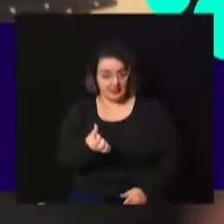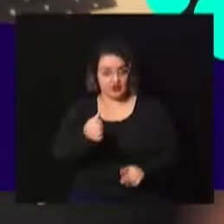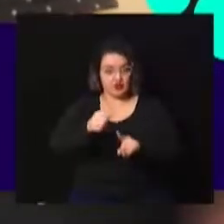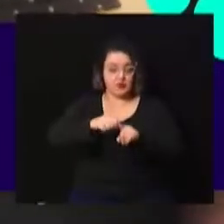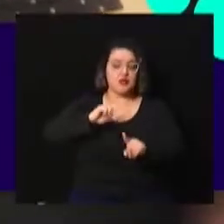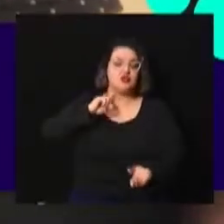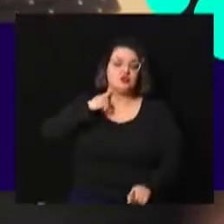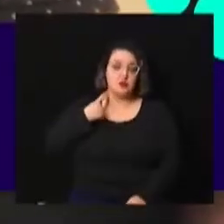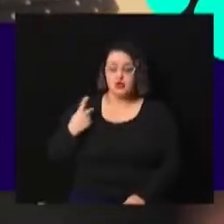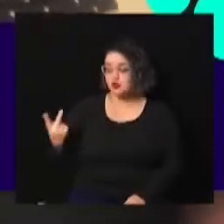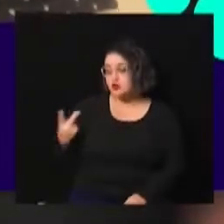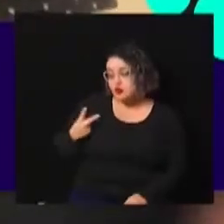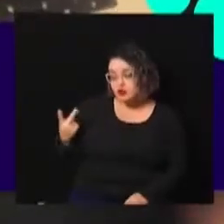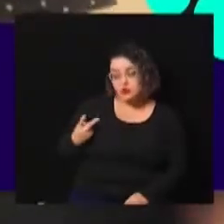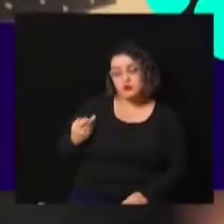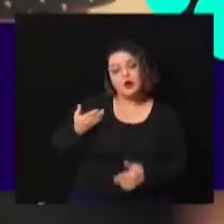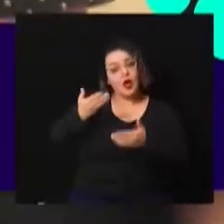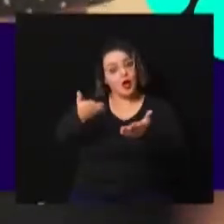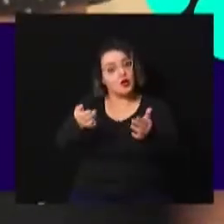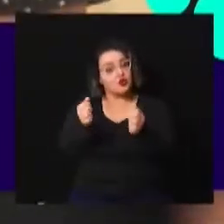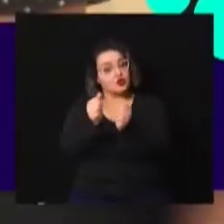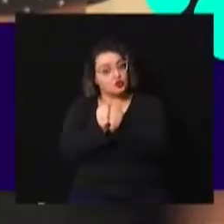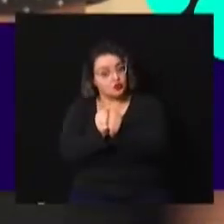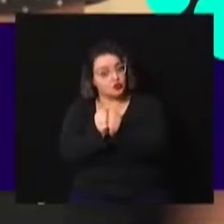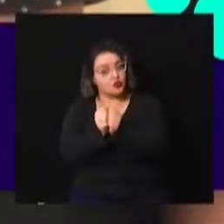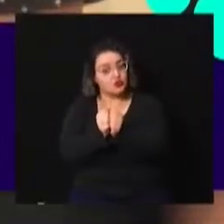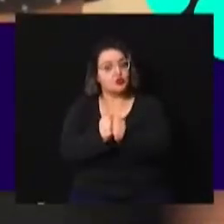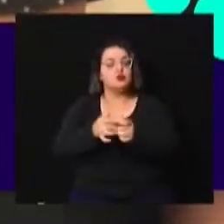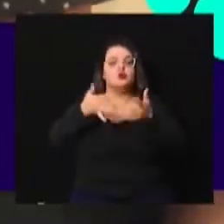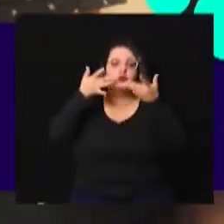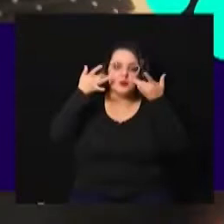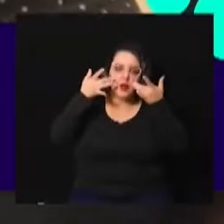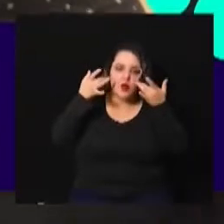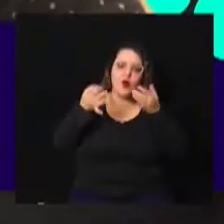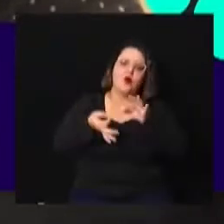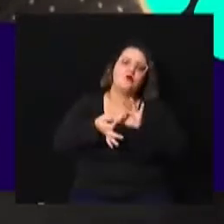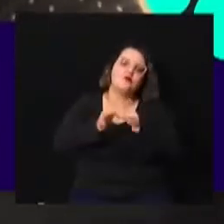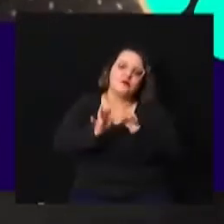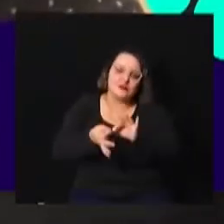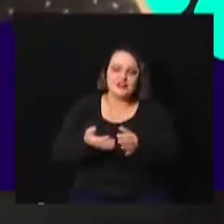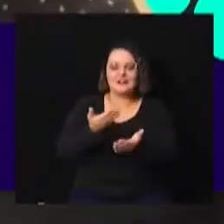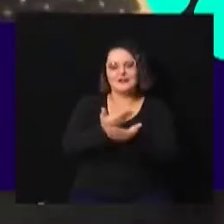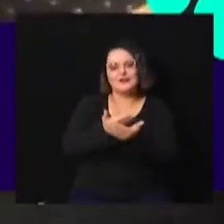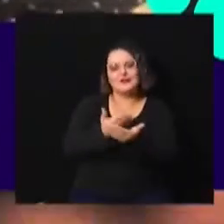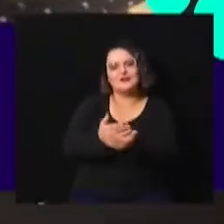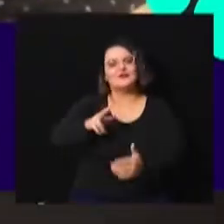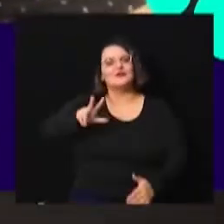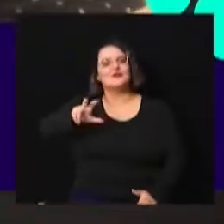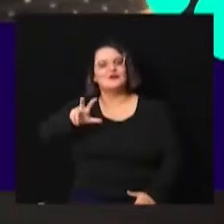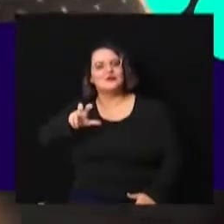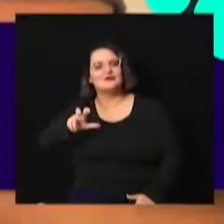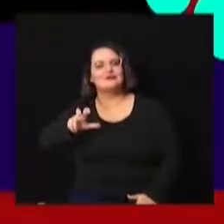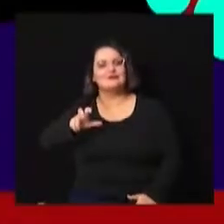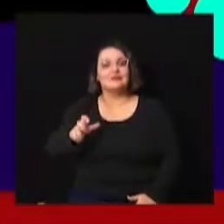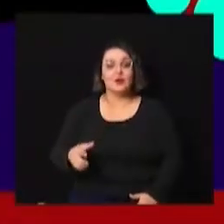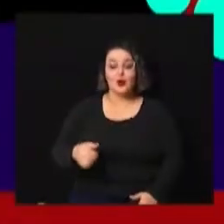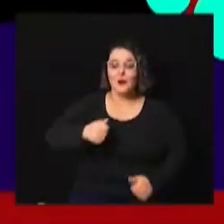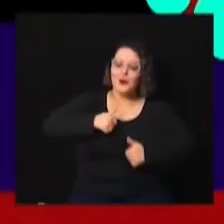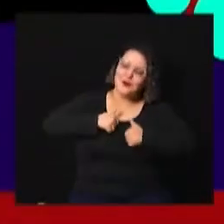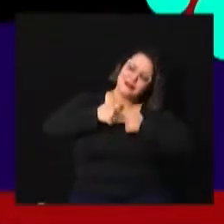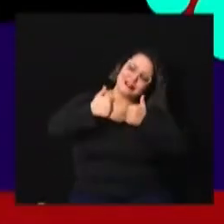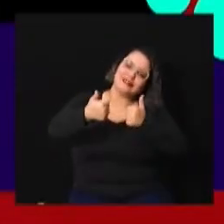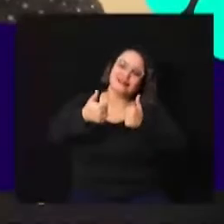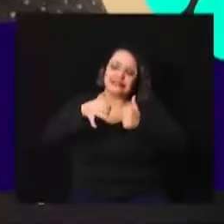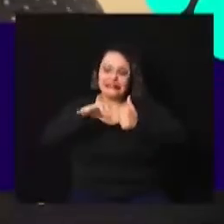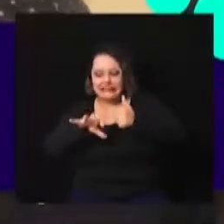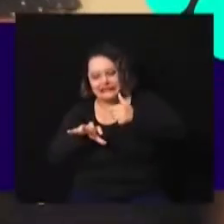horas, nós dois vamos estar aí com vocês no Teatro Oficina do Estudante Guatemi, com o nosso espetáculo Humor